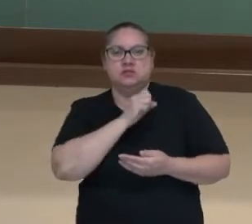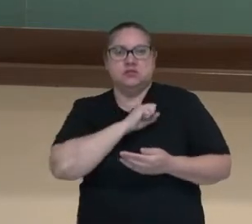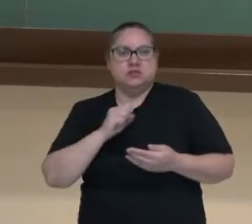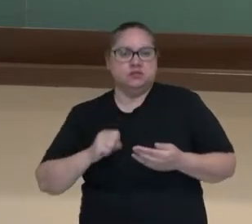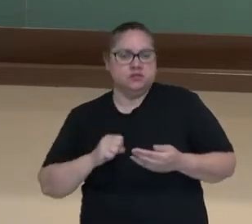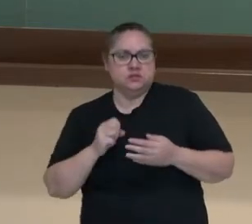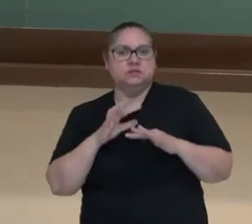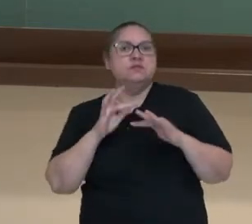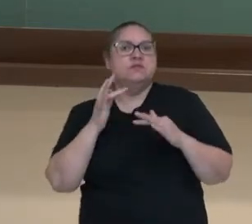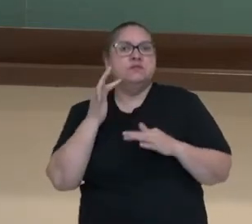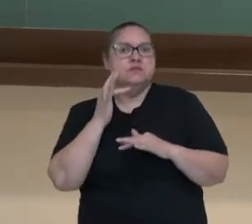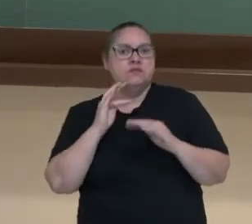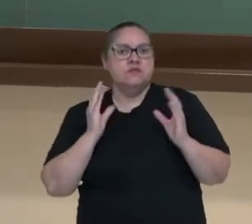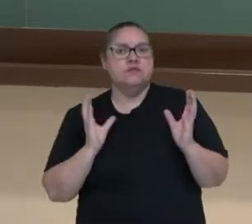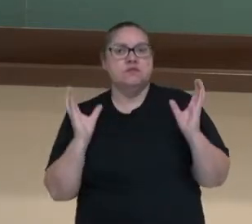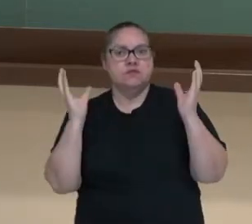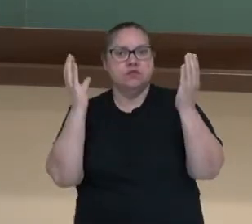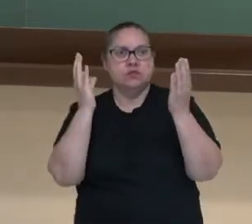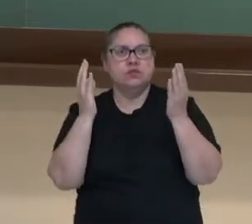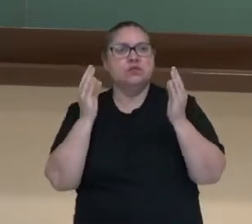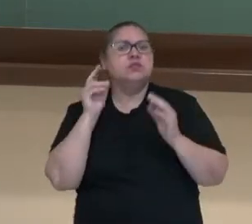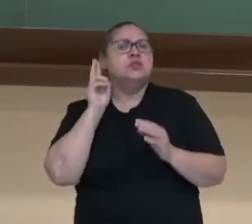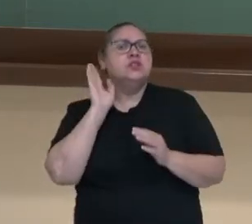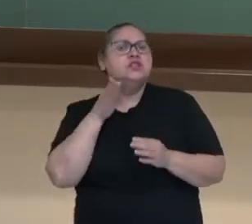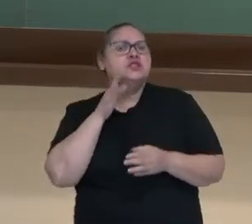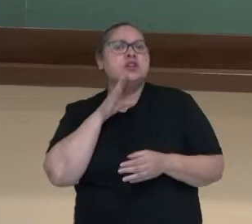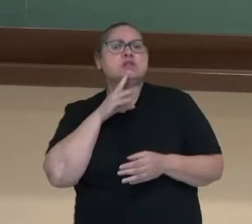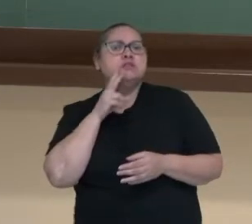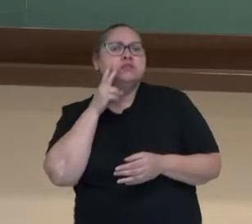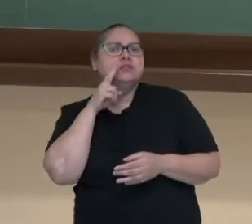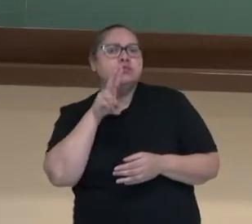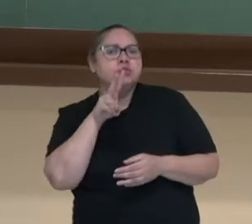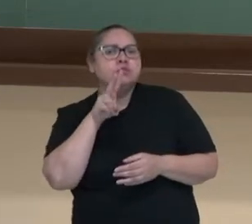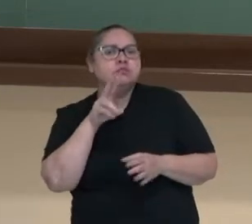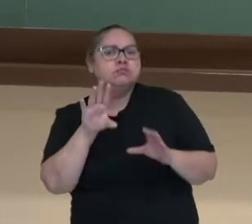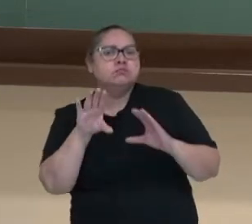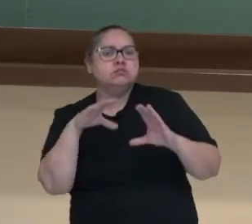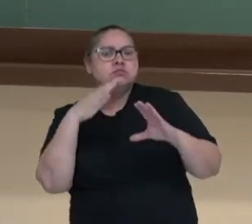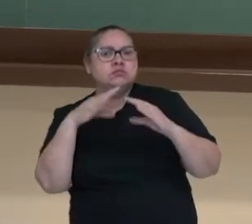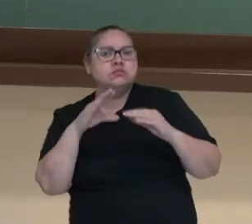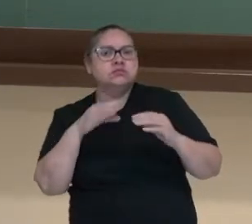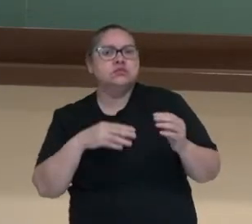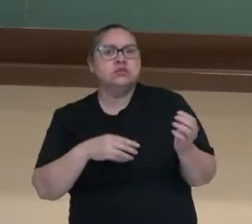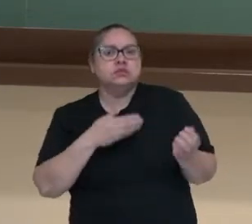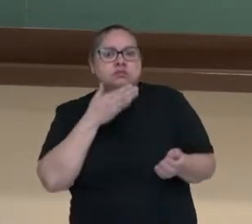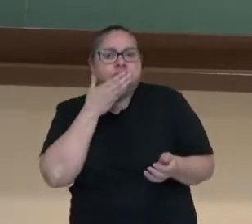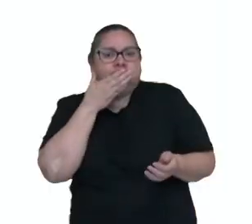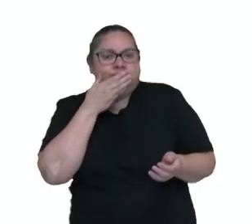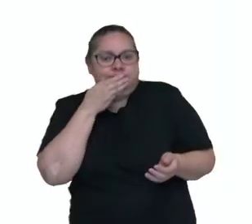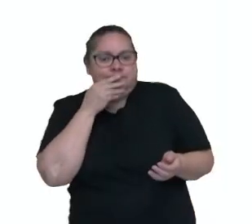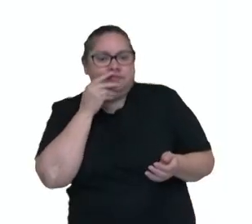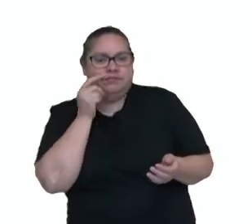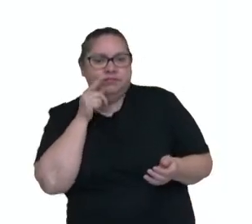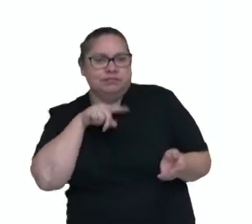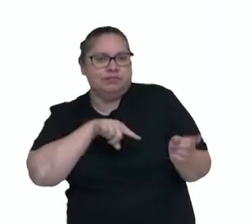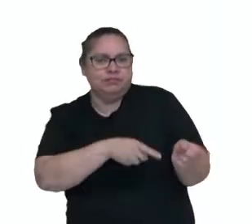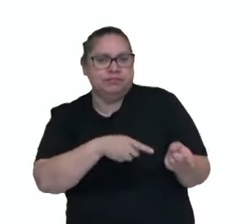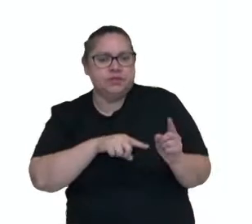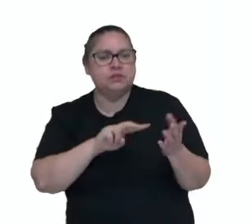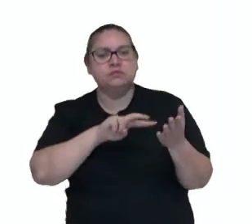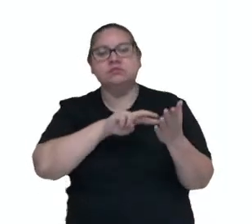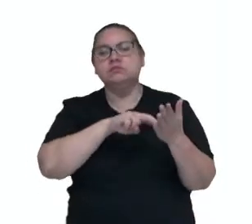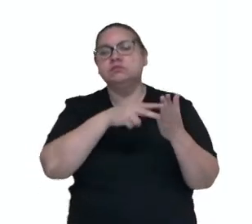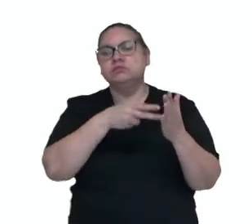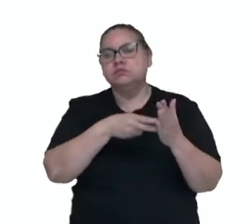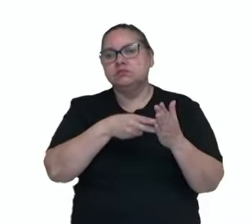feudal. Pergunto, você já ouviu falar em cantiga de escárnio? Sabe o significado da